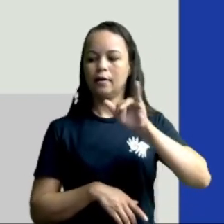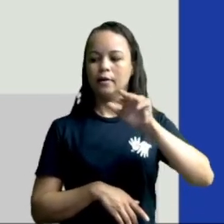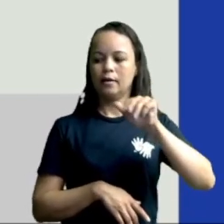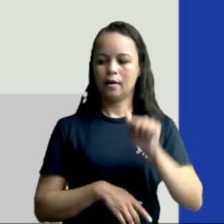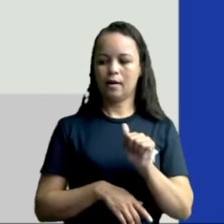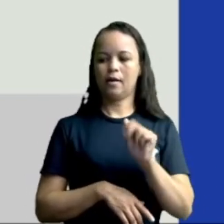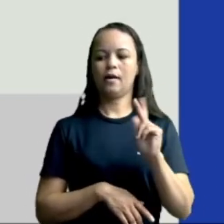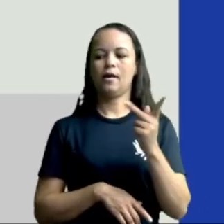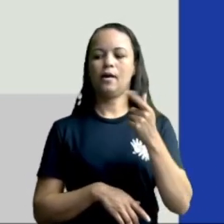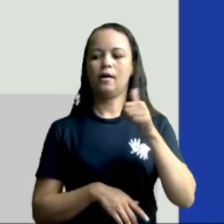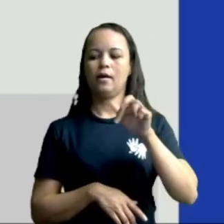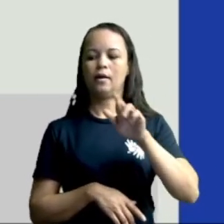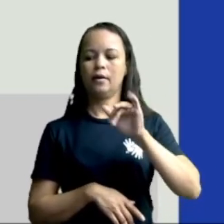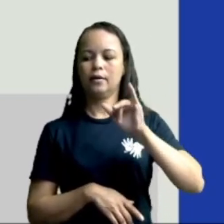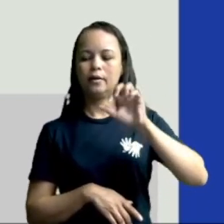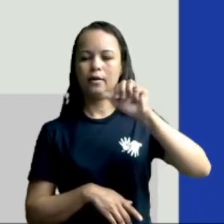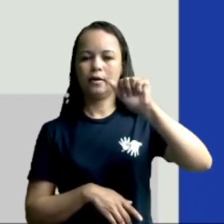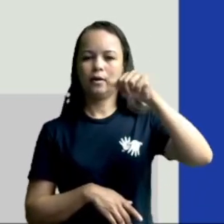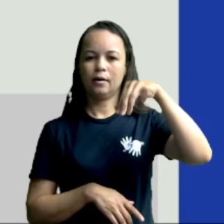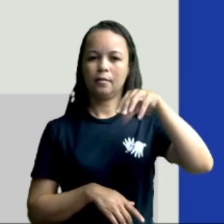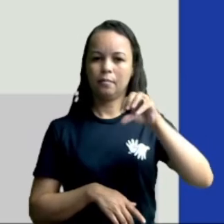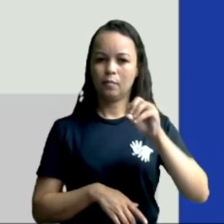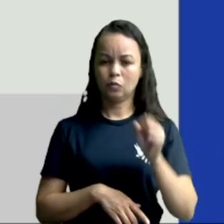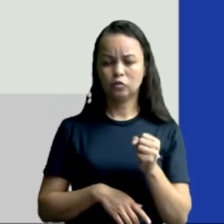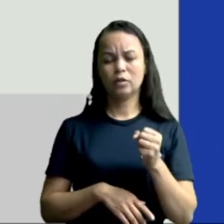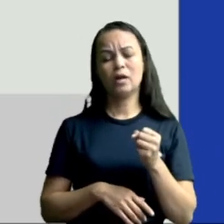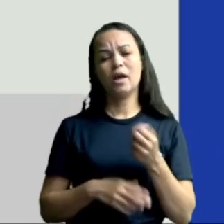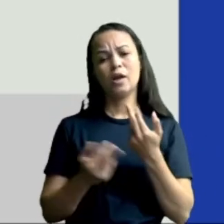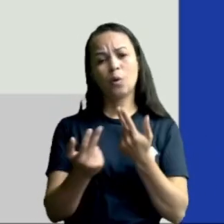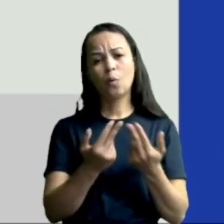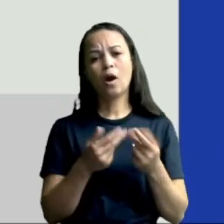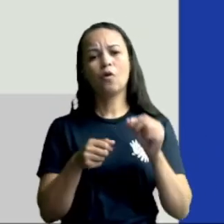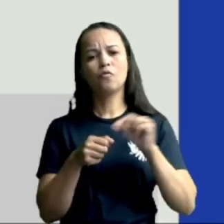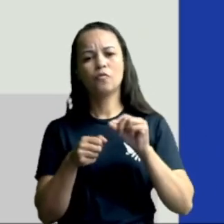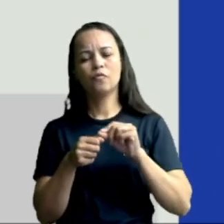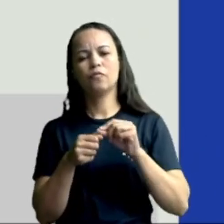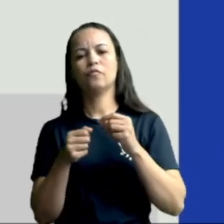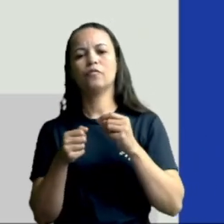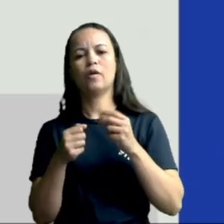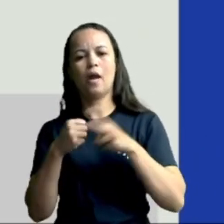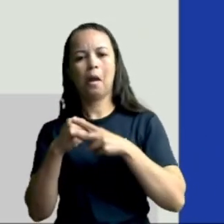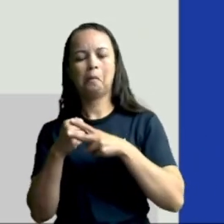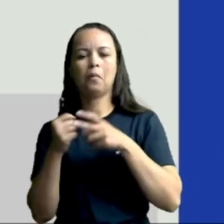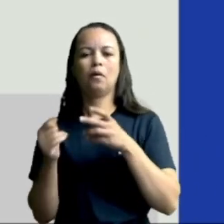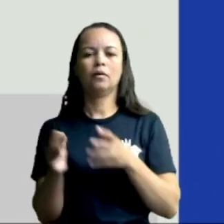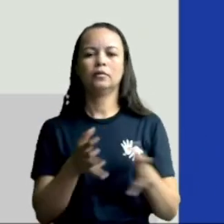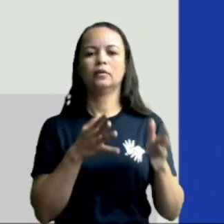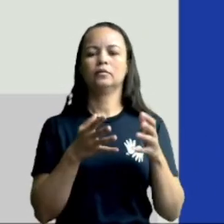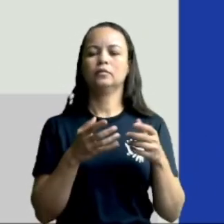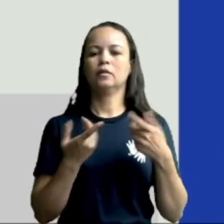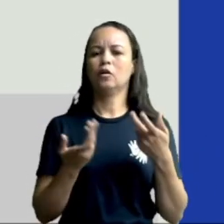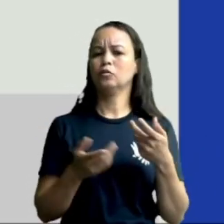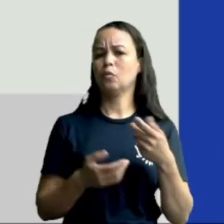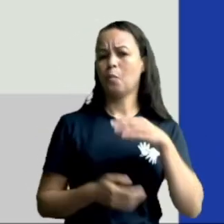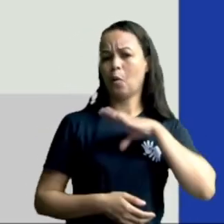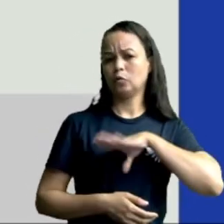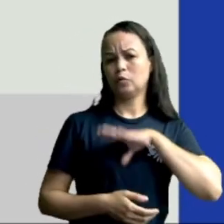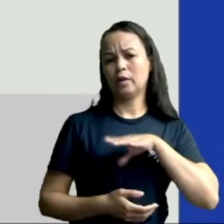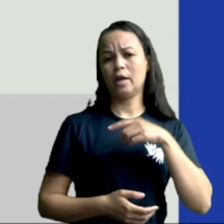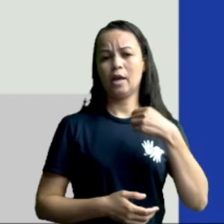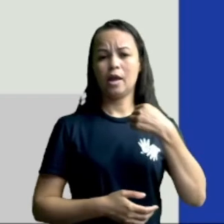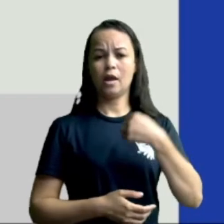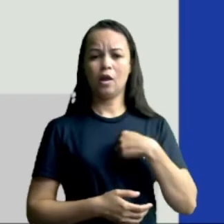ellos harían. É a mesma coisa do verbo fazer. E em português a gente diz eu faria, tu